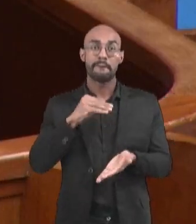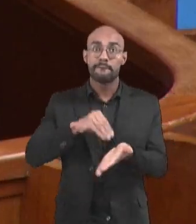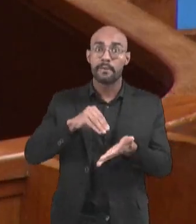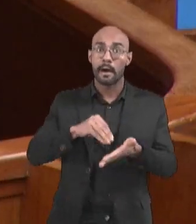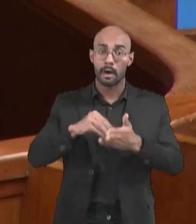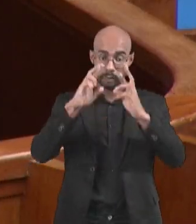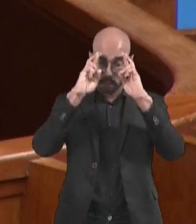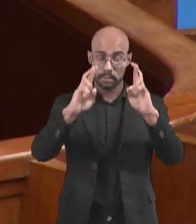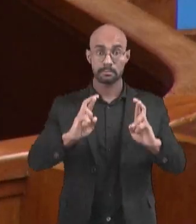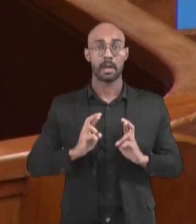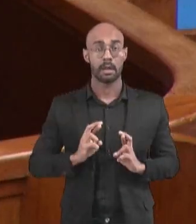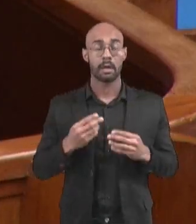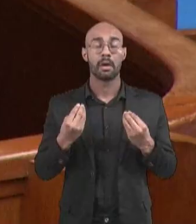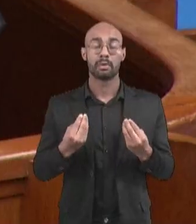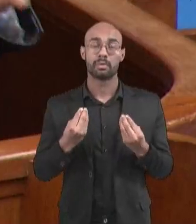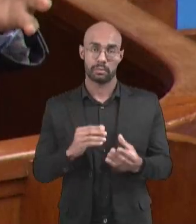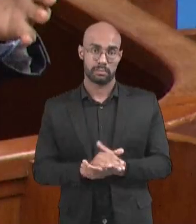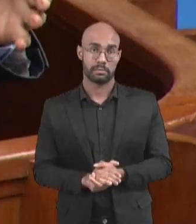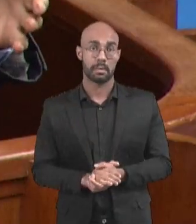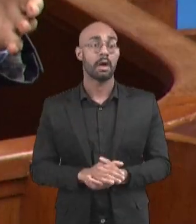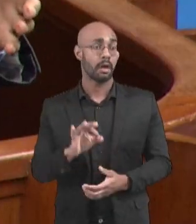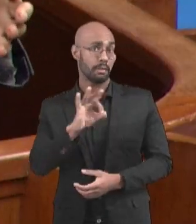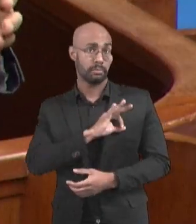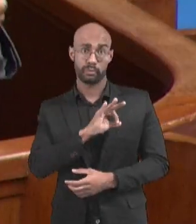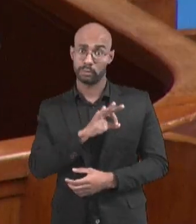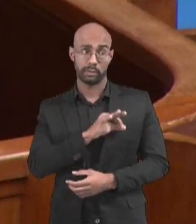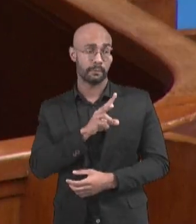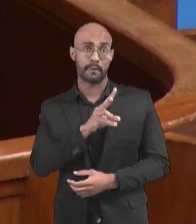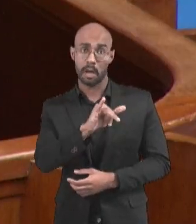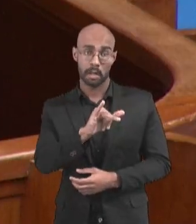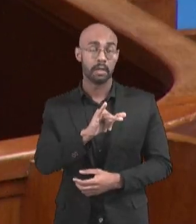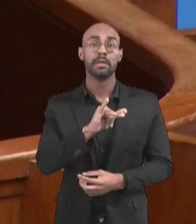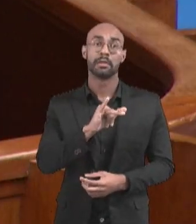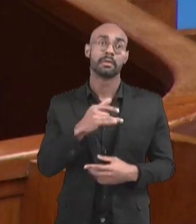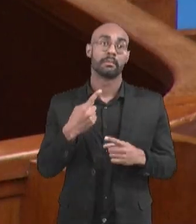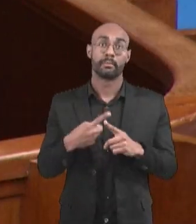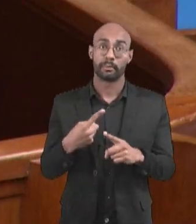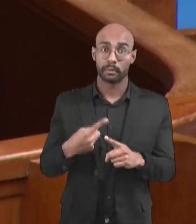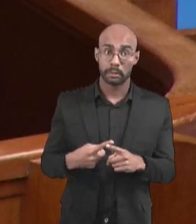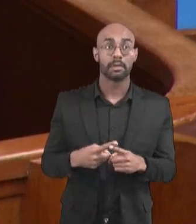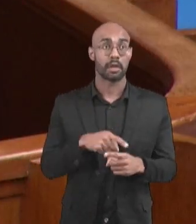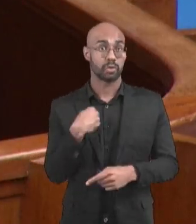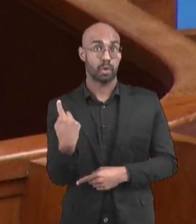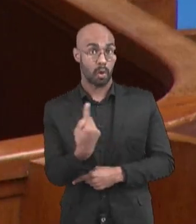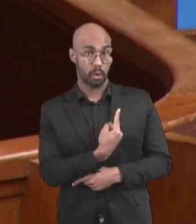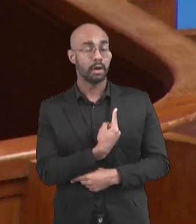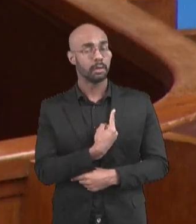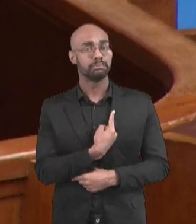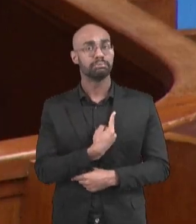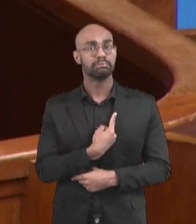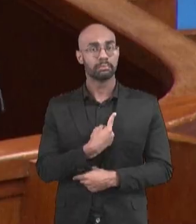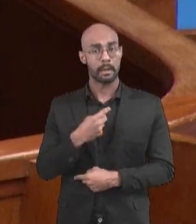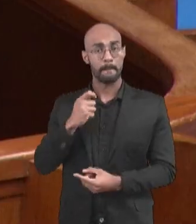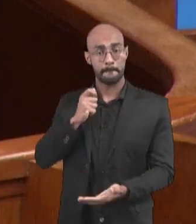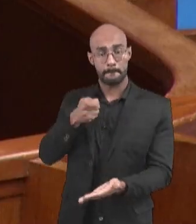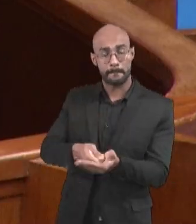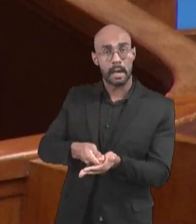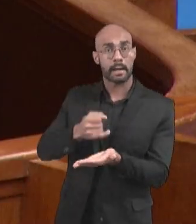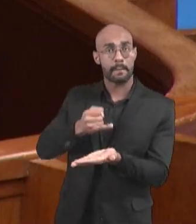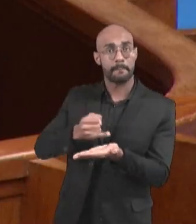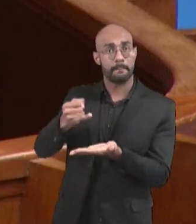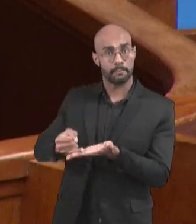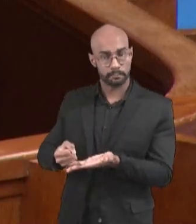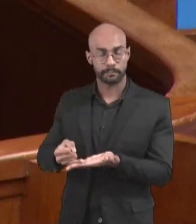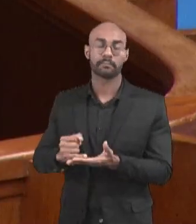desrespeitaram, saíram, e a polícia foi lá, porque se nós pagamos imposto e a polícia